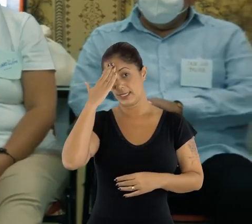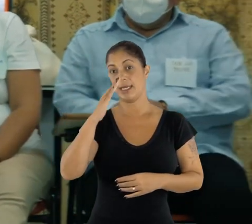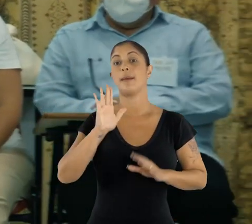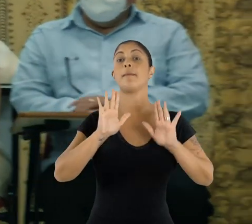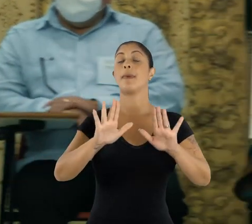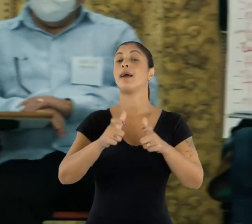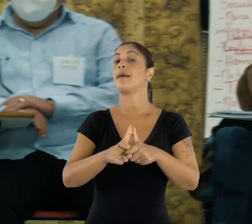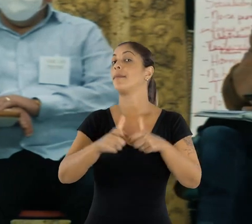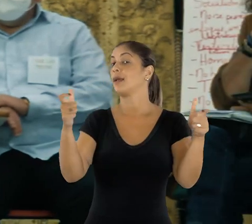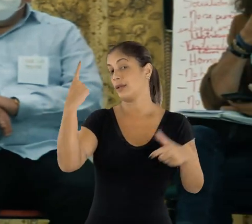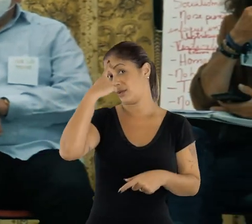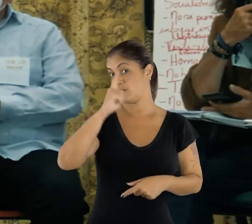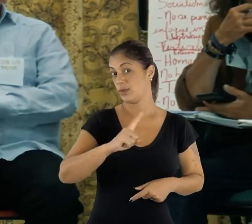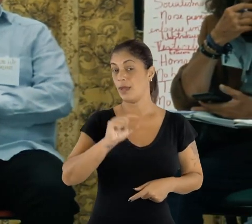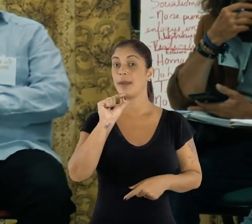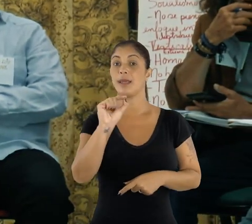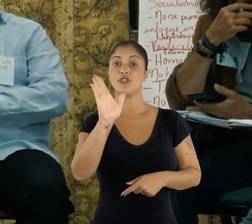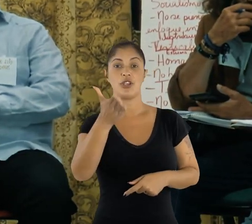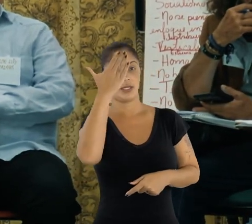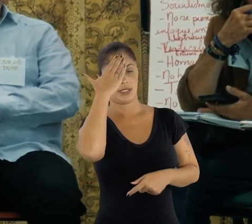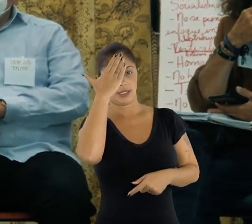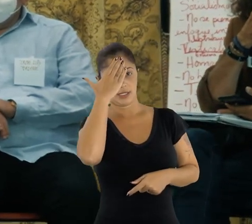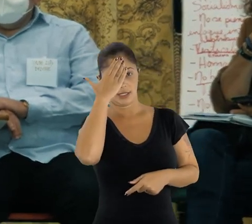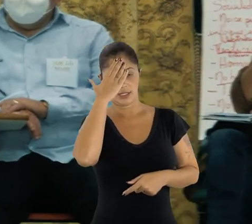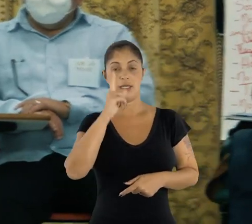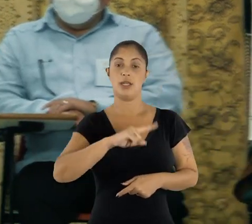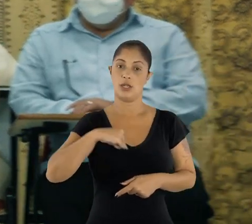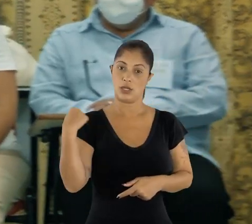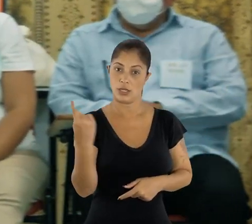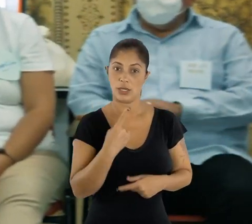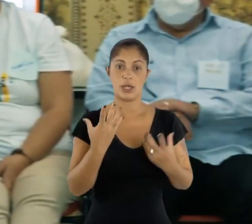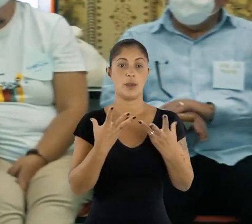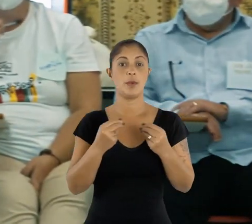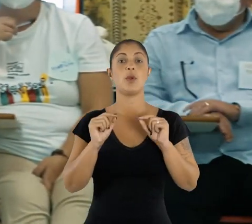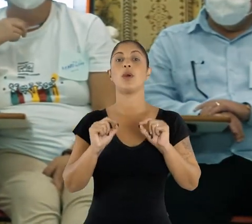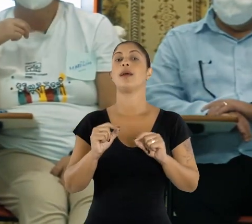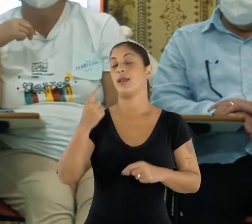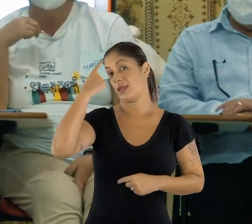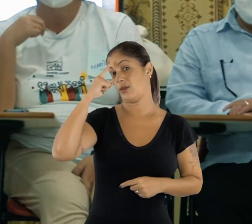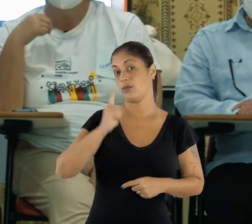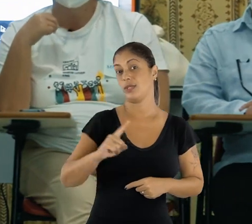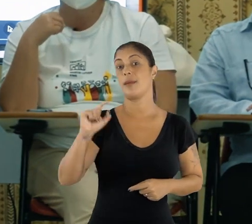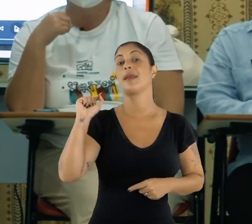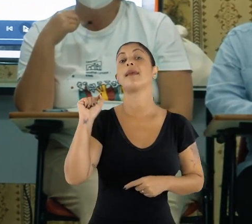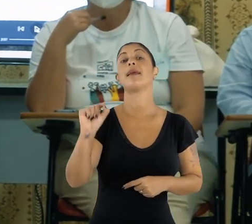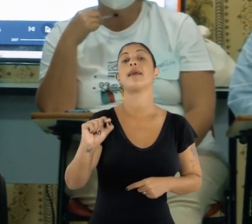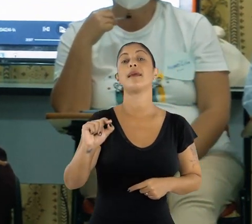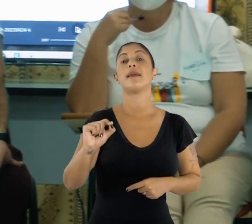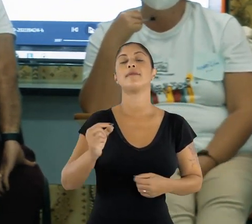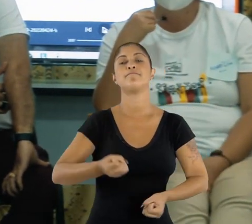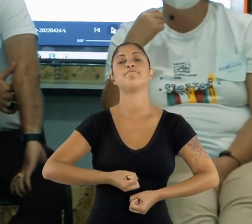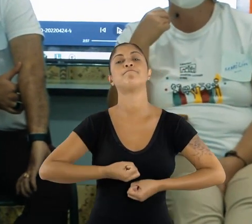gente sabe, pero la gente muchas veces no sabe que sabe. Da aula. La gente conoce, pero muchas veces no sabe